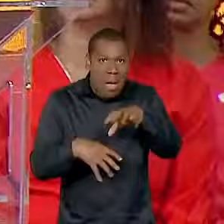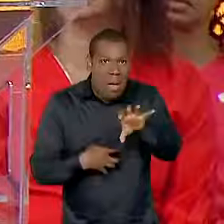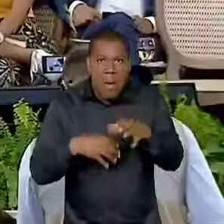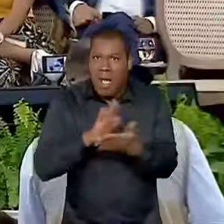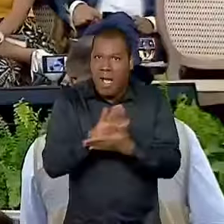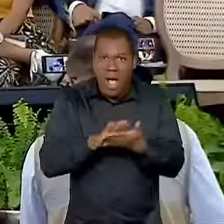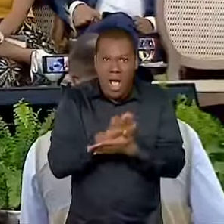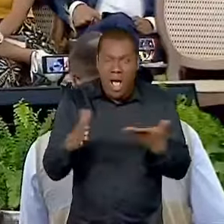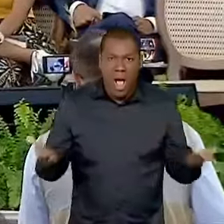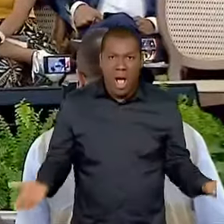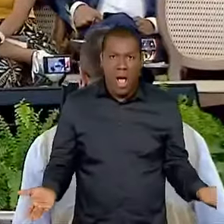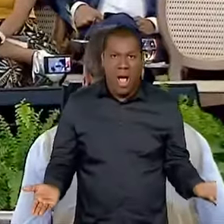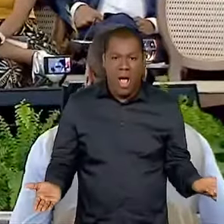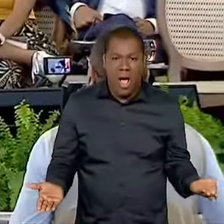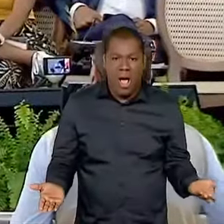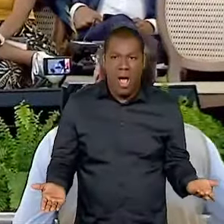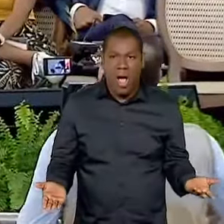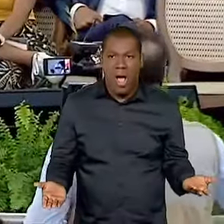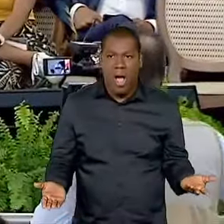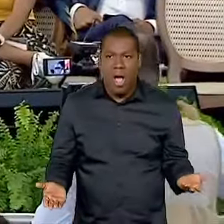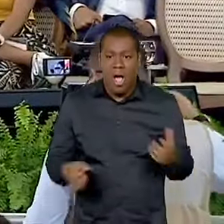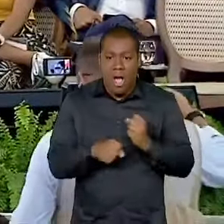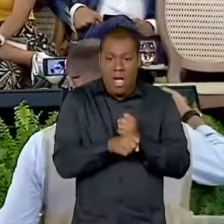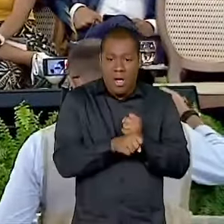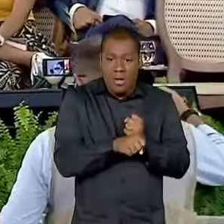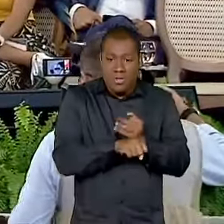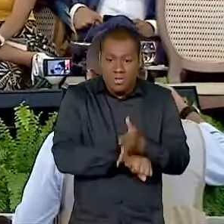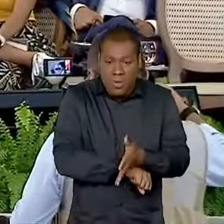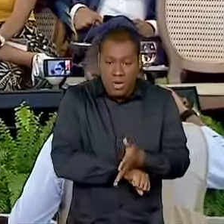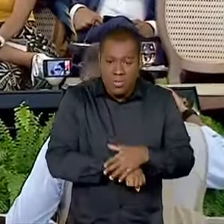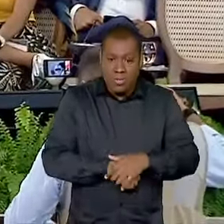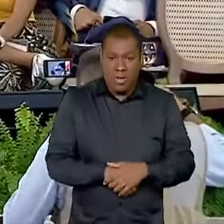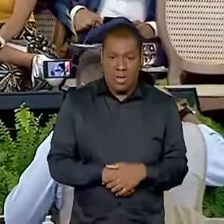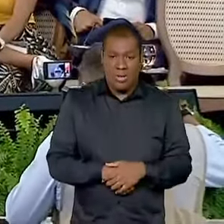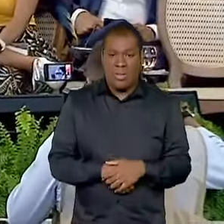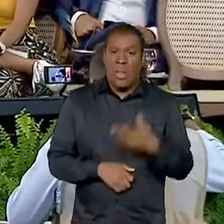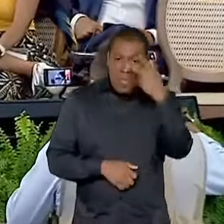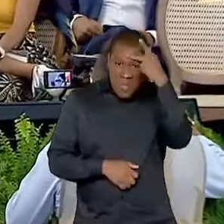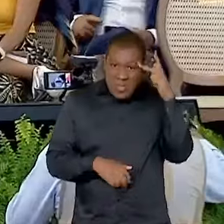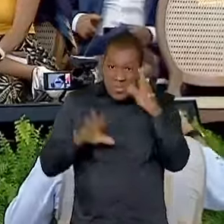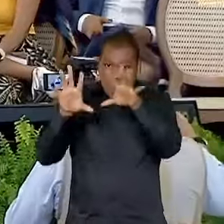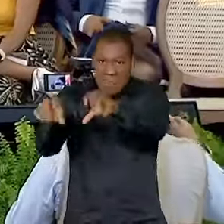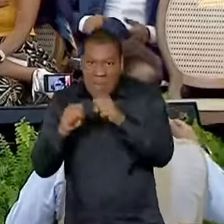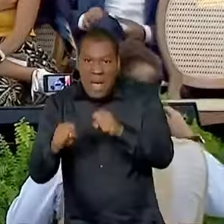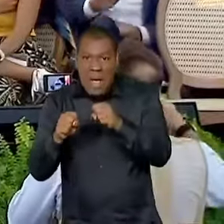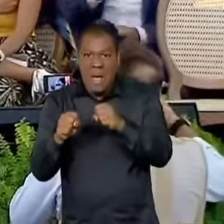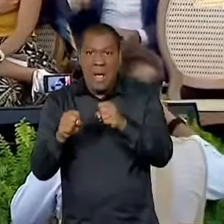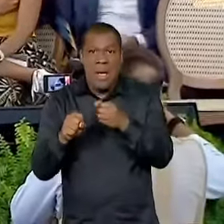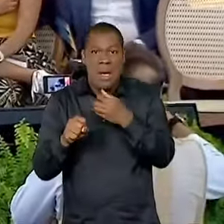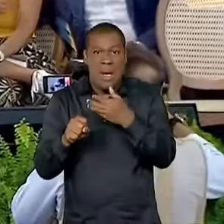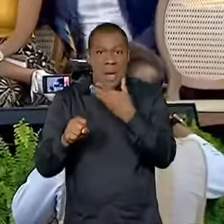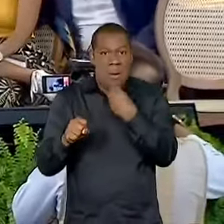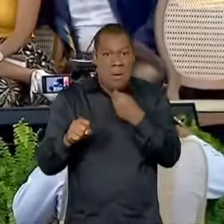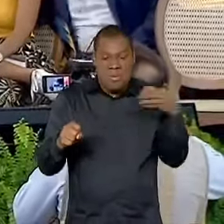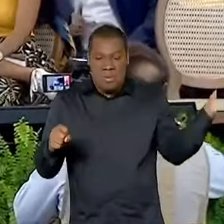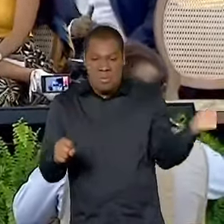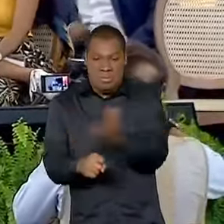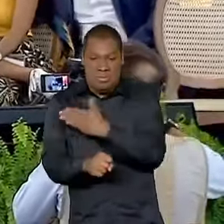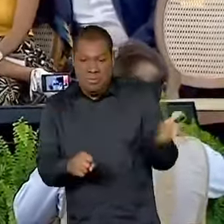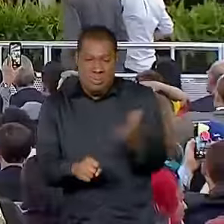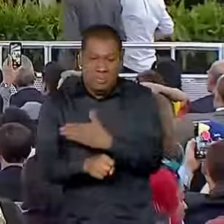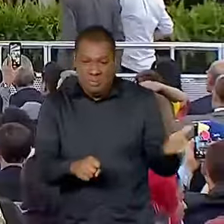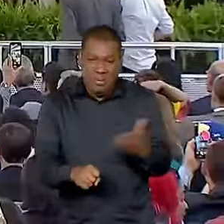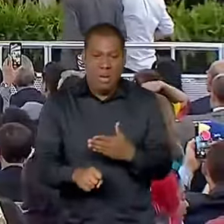redor. Naquela quase madrugada, foi espancado e teve seus pertences